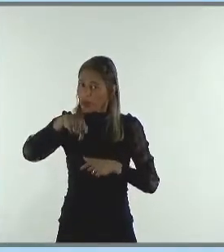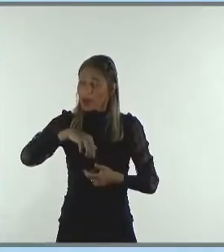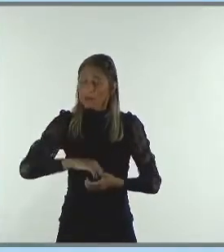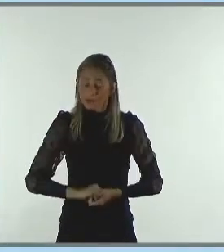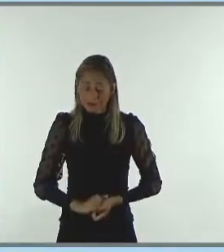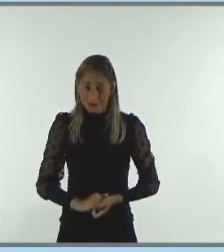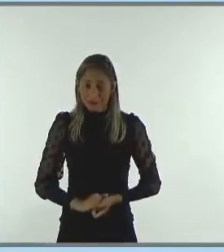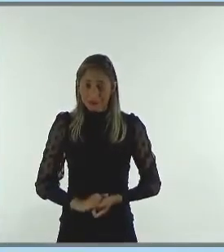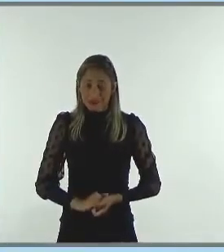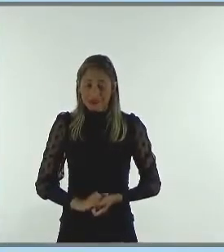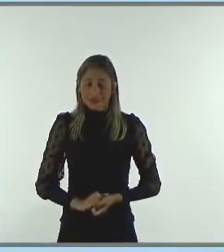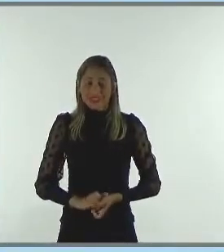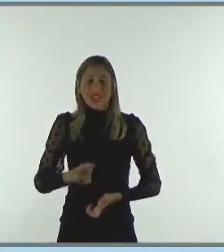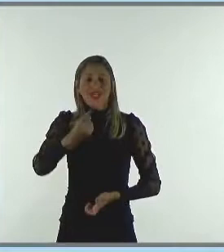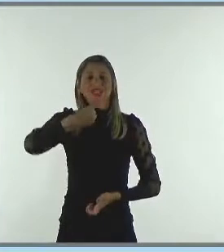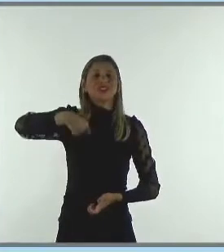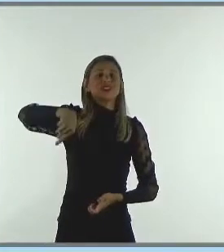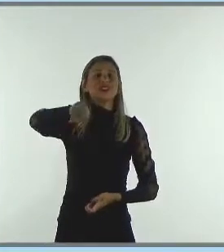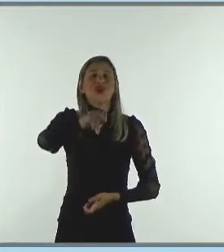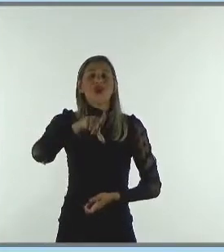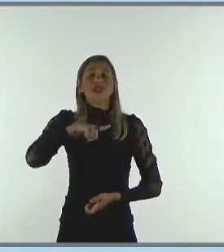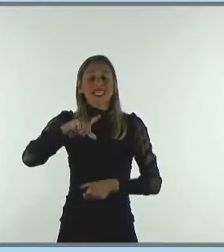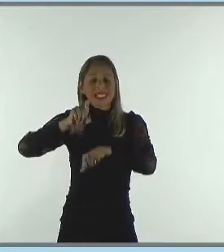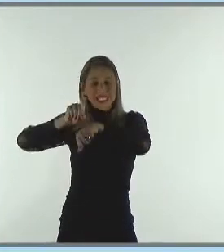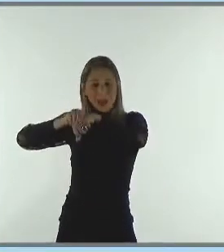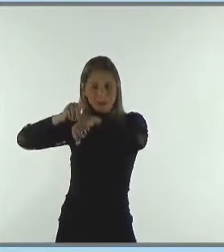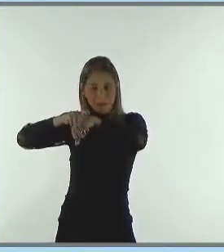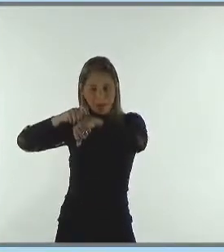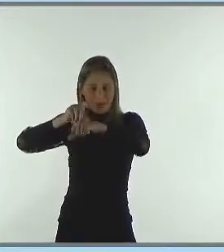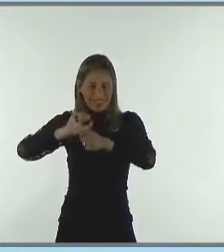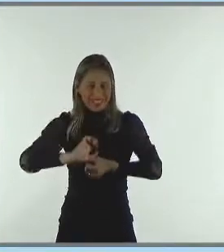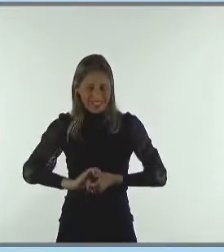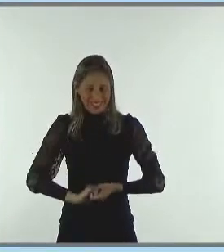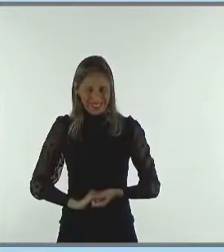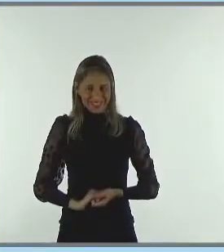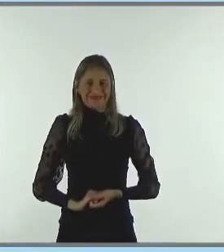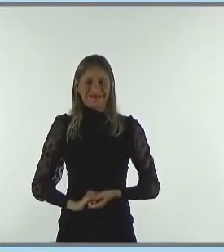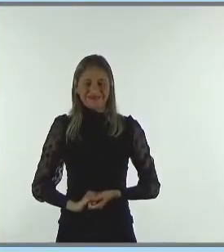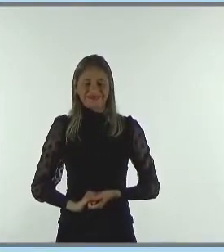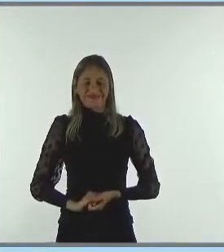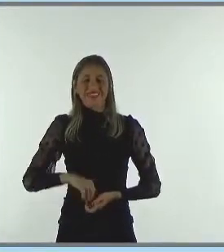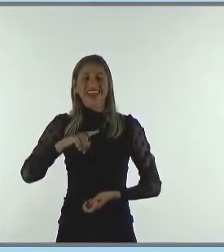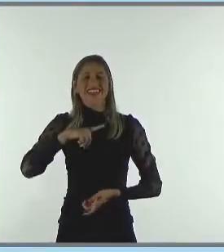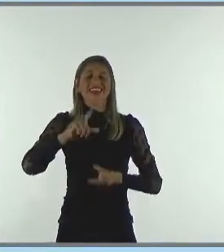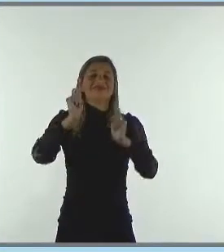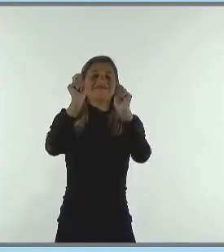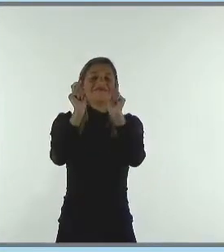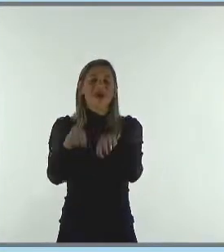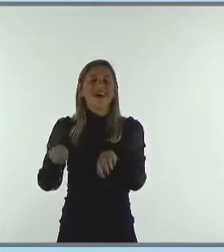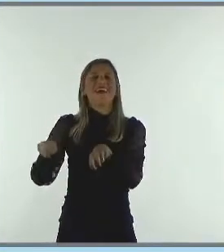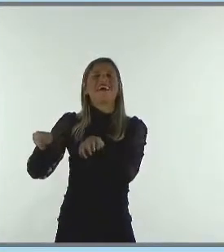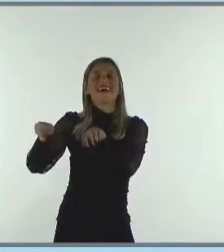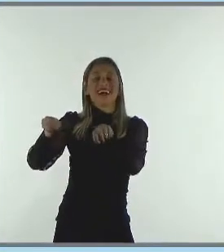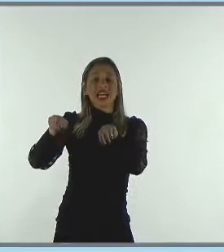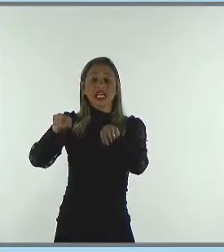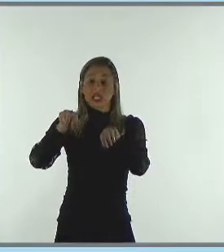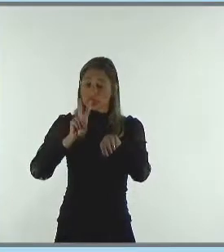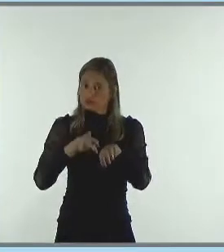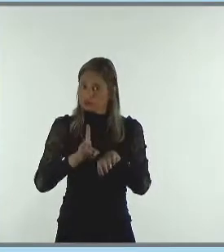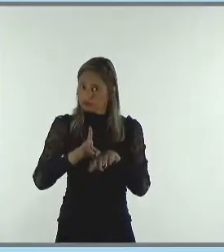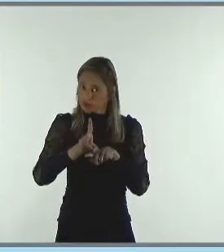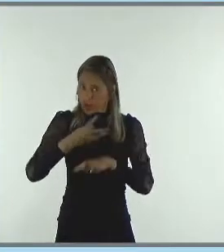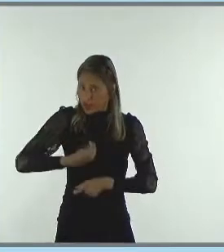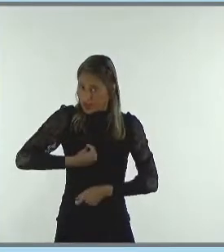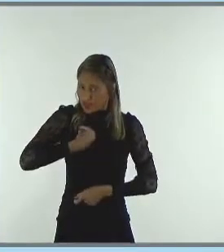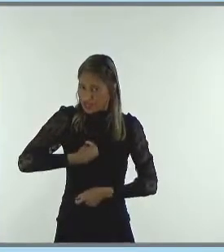E, enfim, estamos neste momento tendo a possibilidade de manter